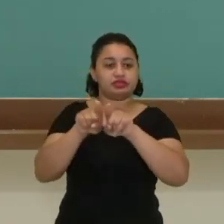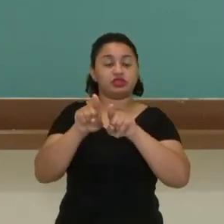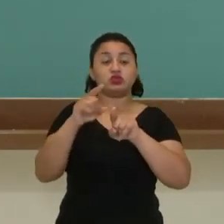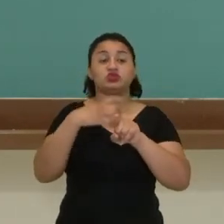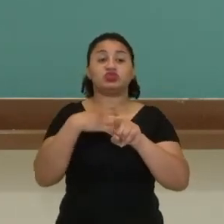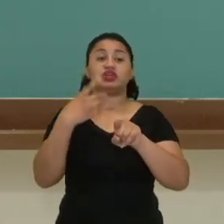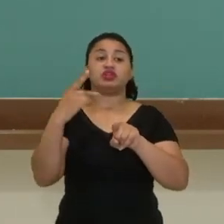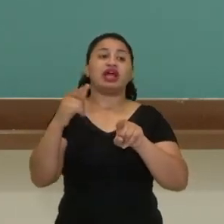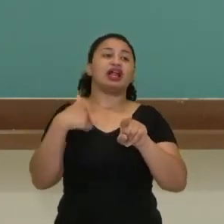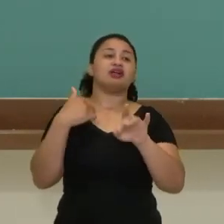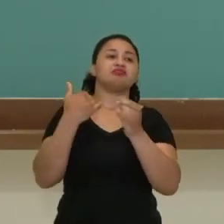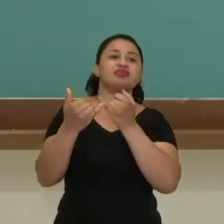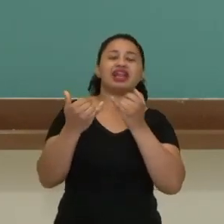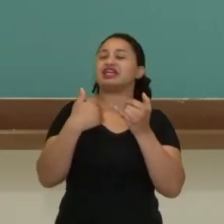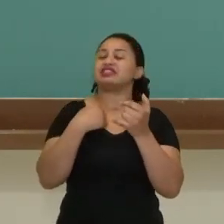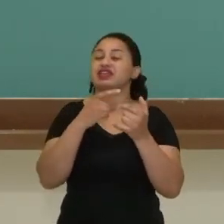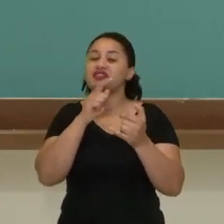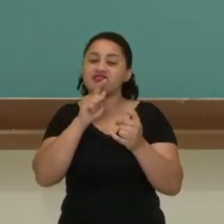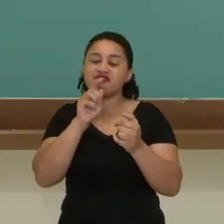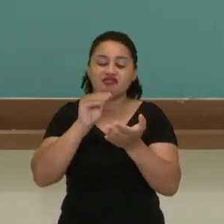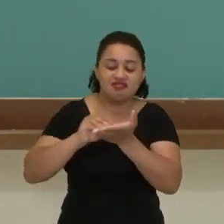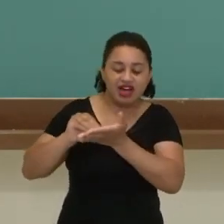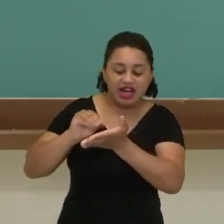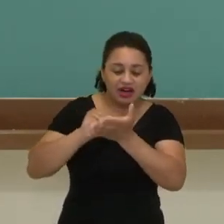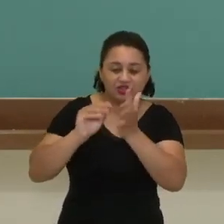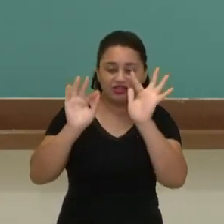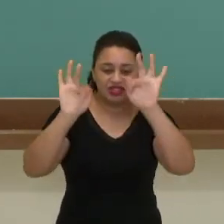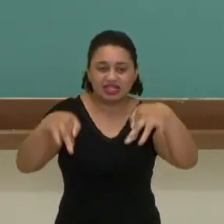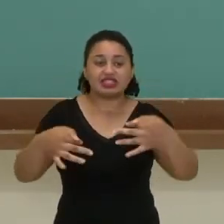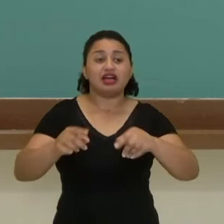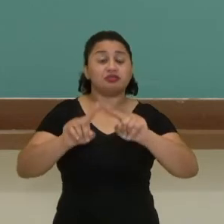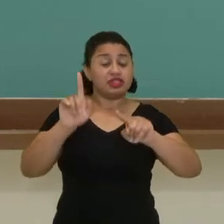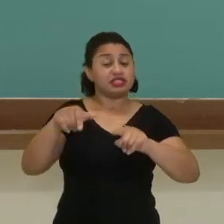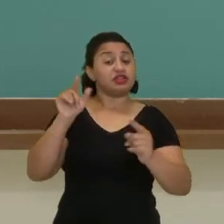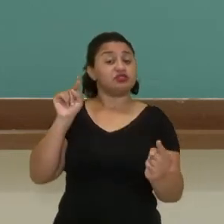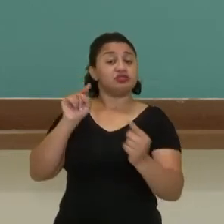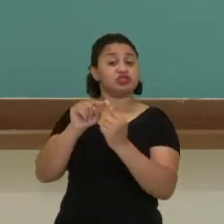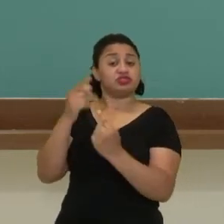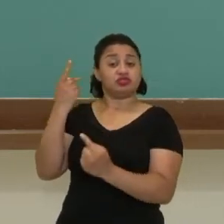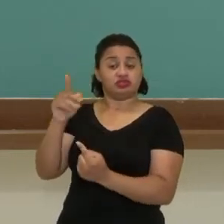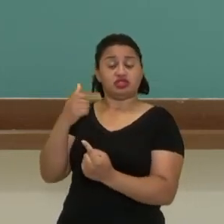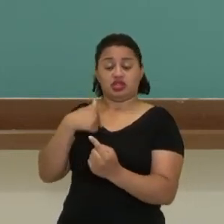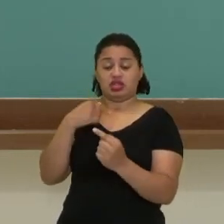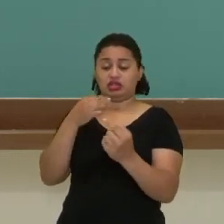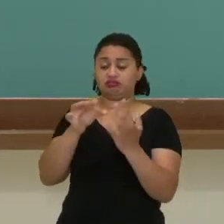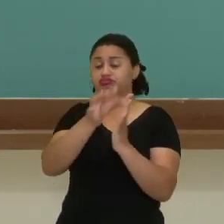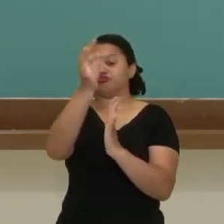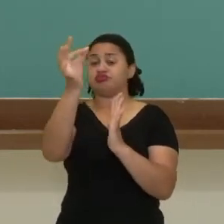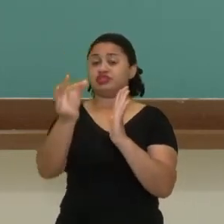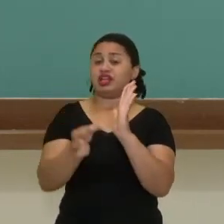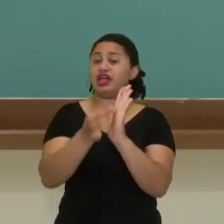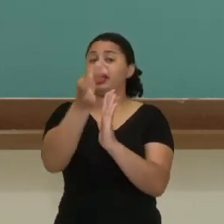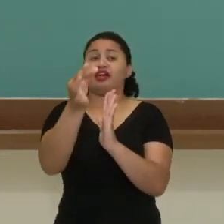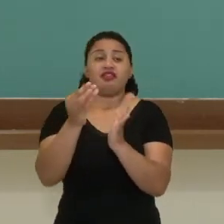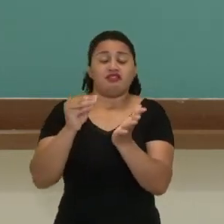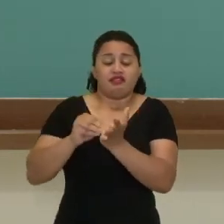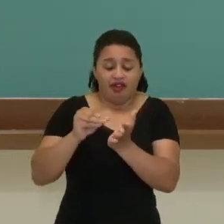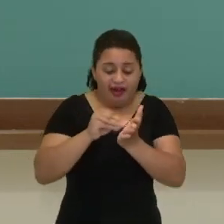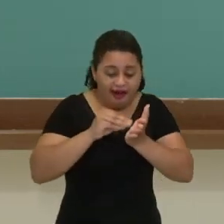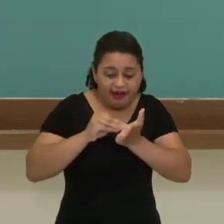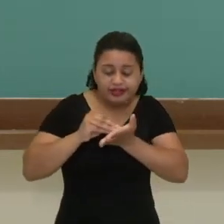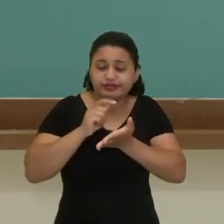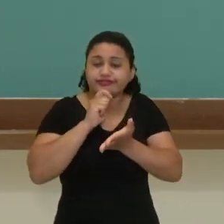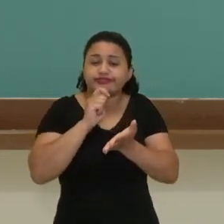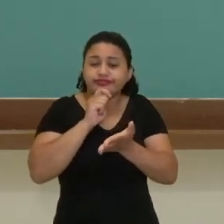de inacabado, mas de propósito, né? Então ela dava esse ar da obra como se ela tivesse inacabada, tivesse faltando alguma